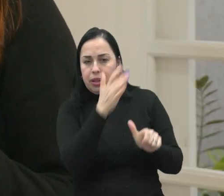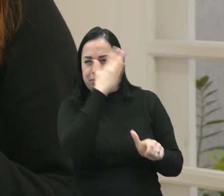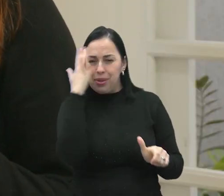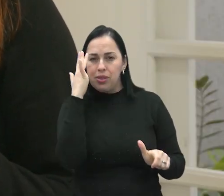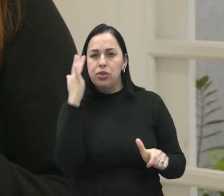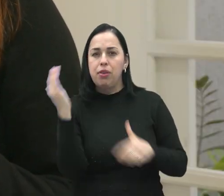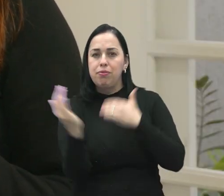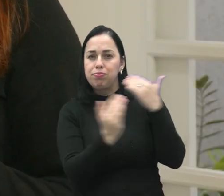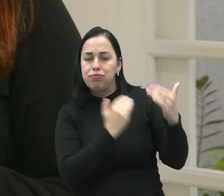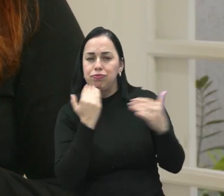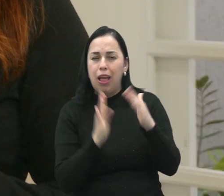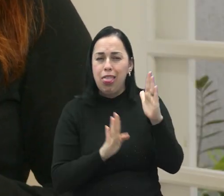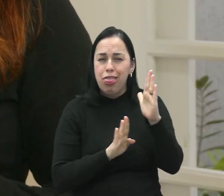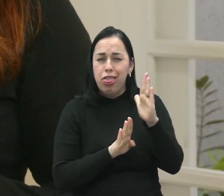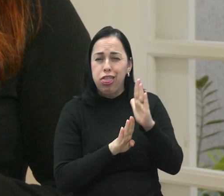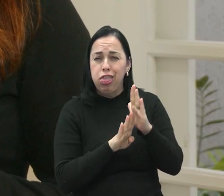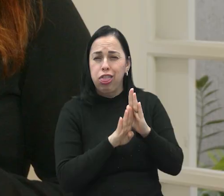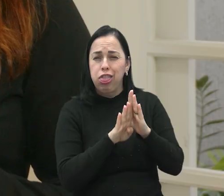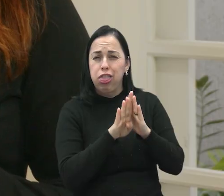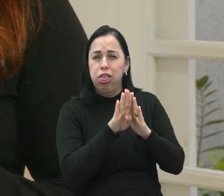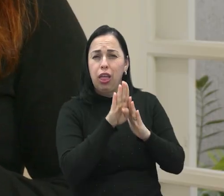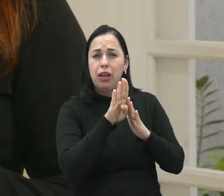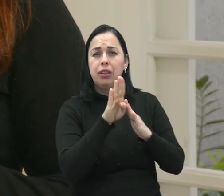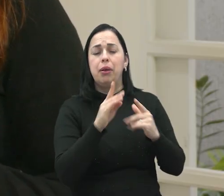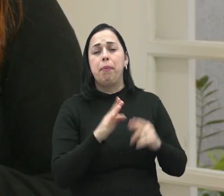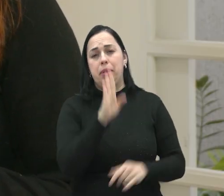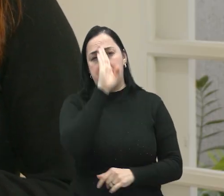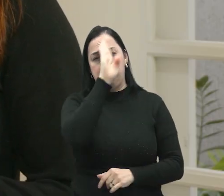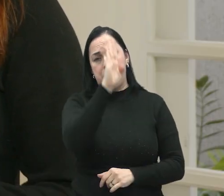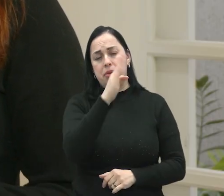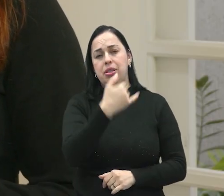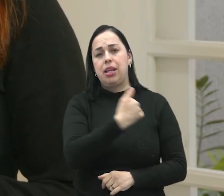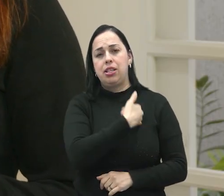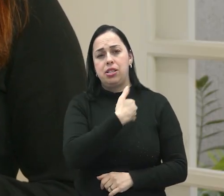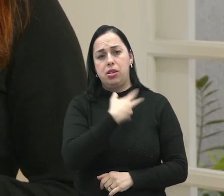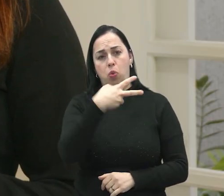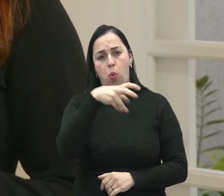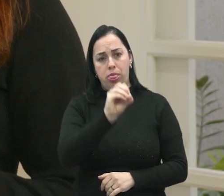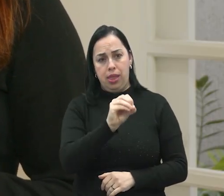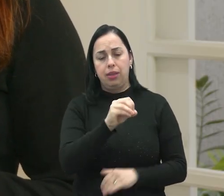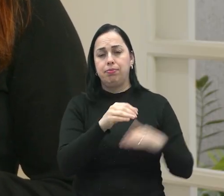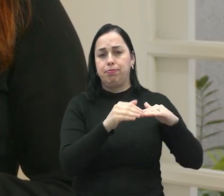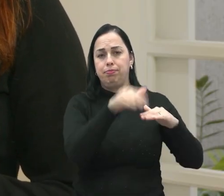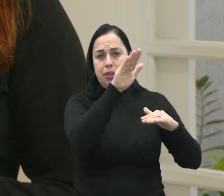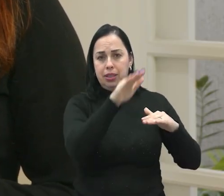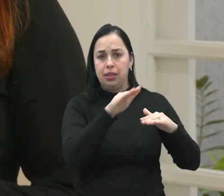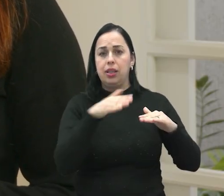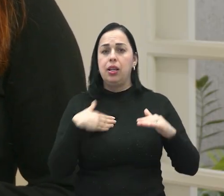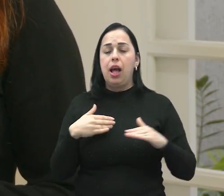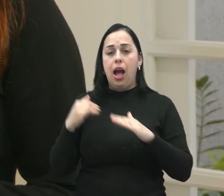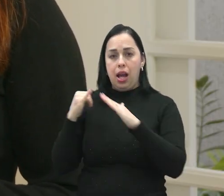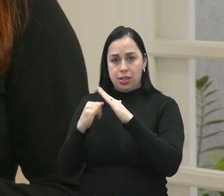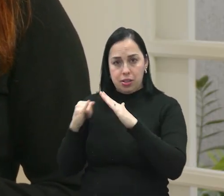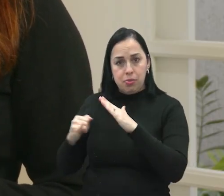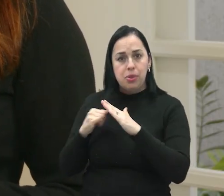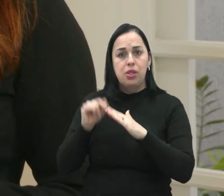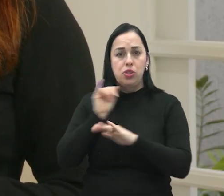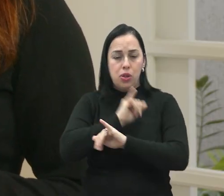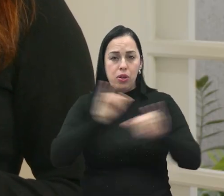câncer coloretal vem aumentando, sobretudo entre pessoas com menos de 50 anos. Segundo dados do INCA,